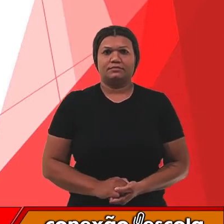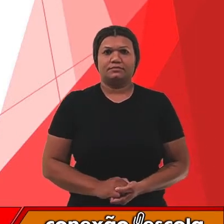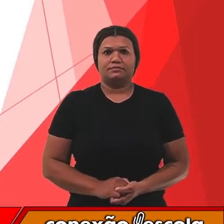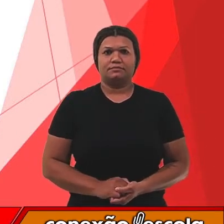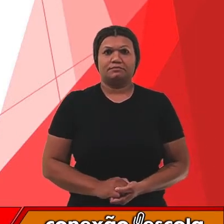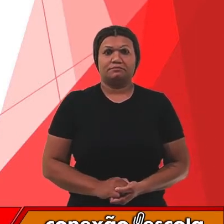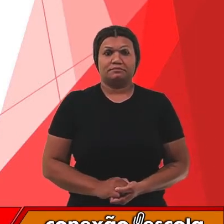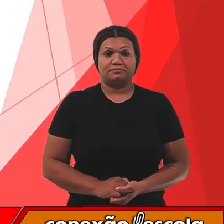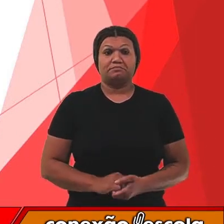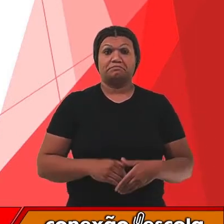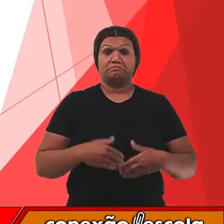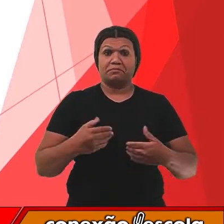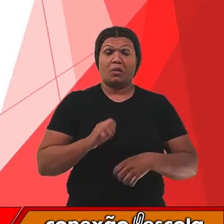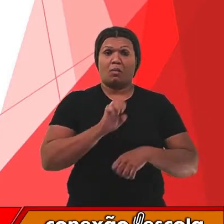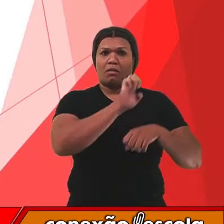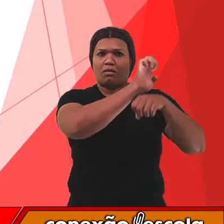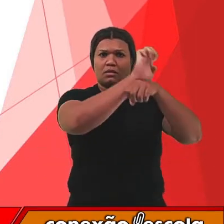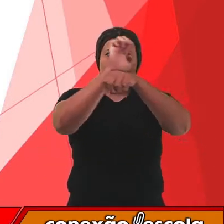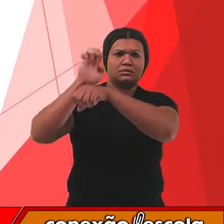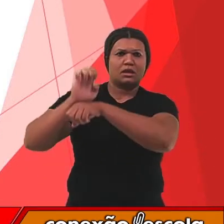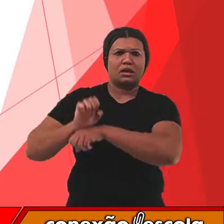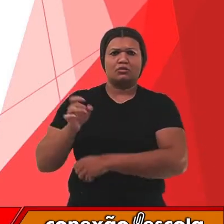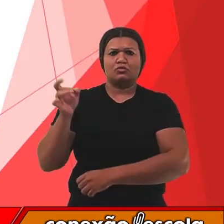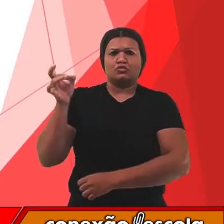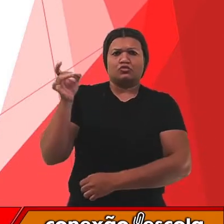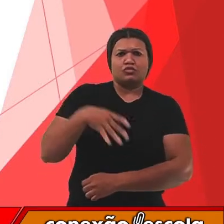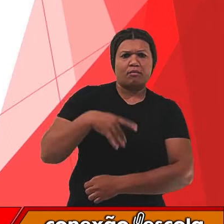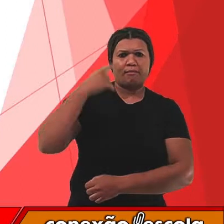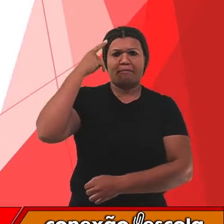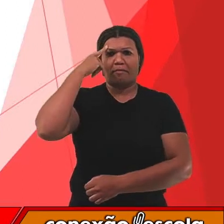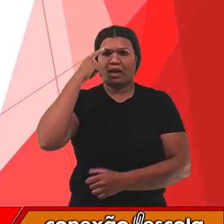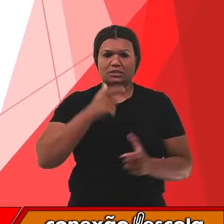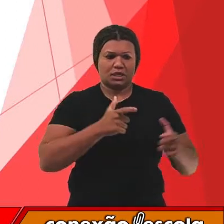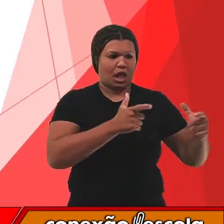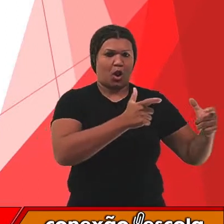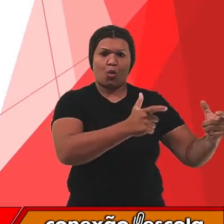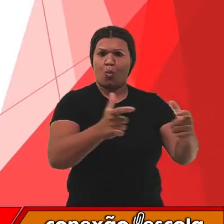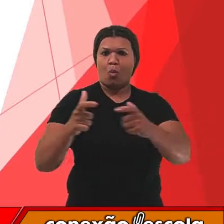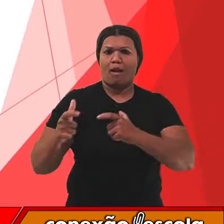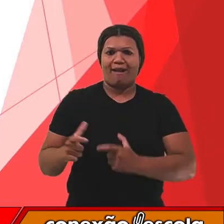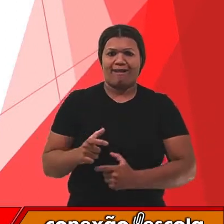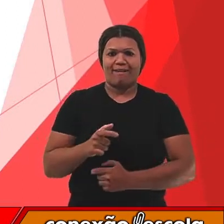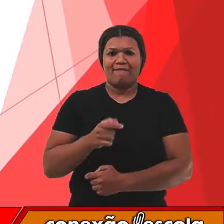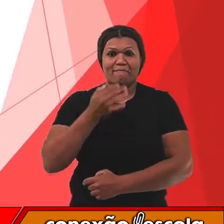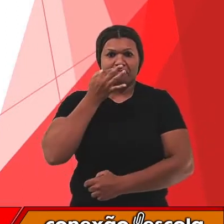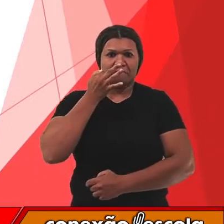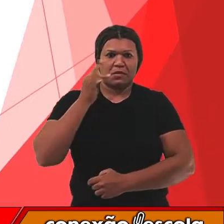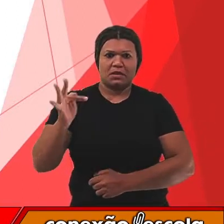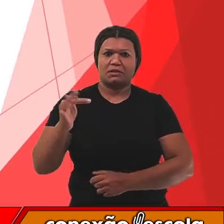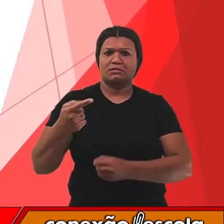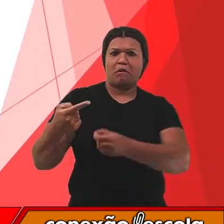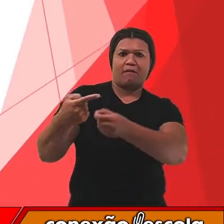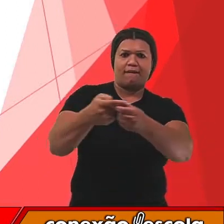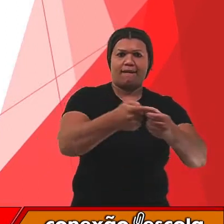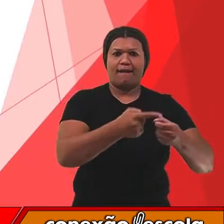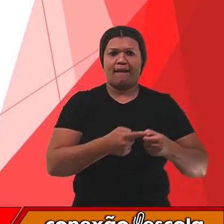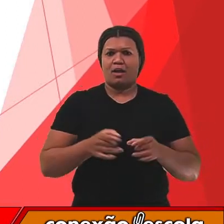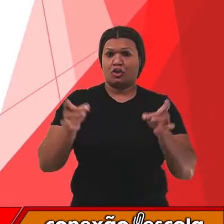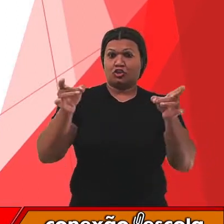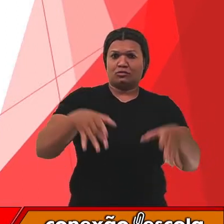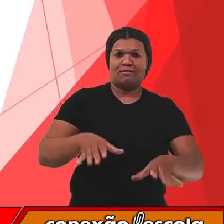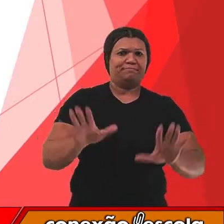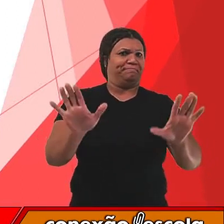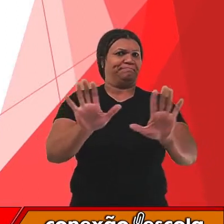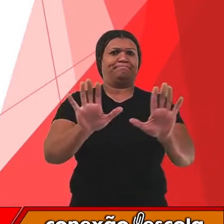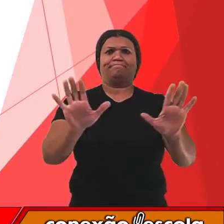O Estado já não era apenas um território ou federação de províncias. Não era apenas